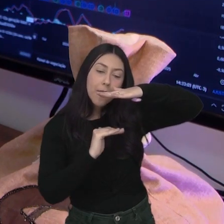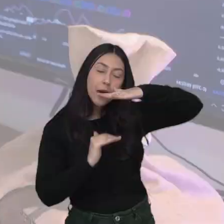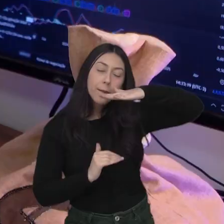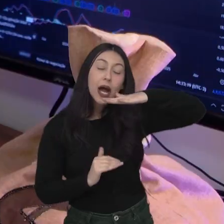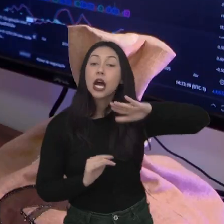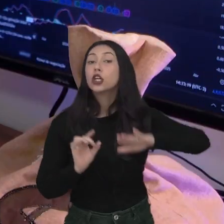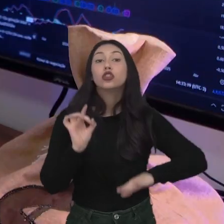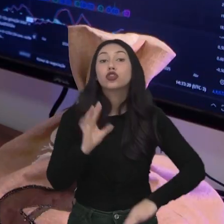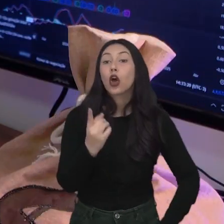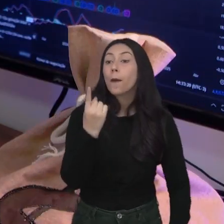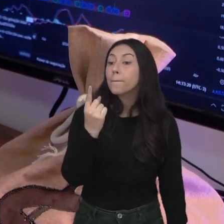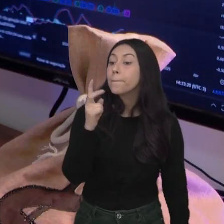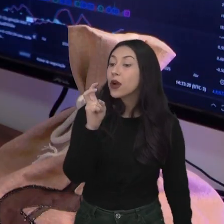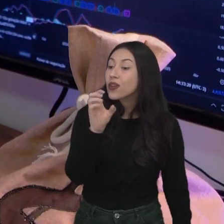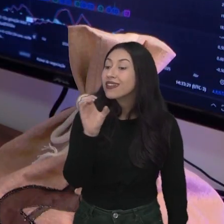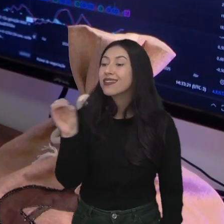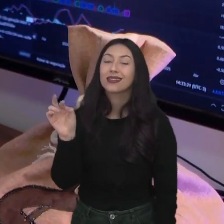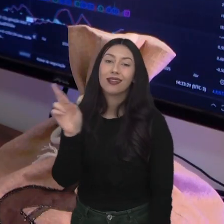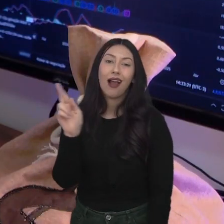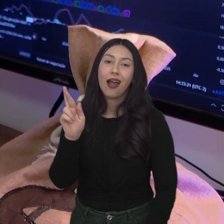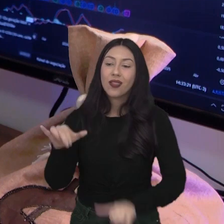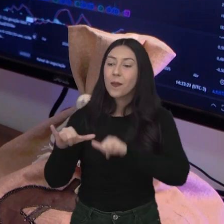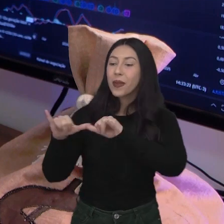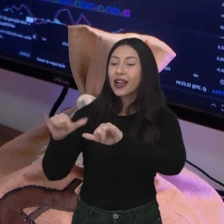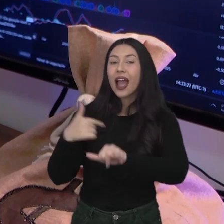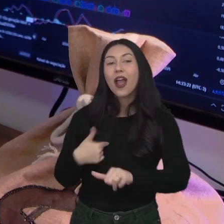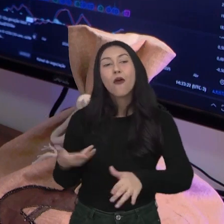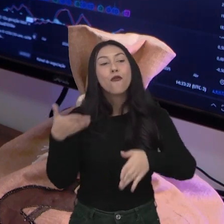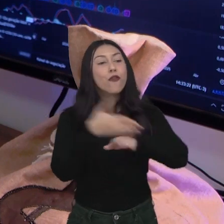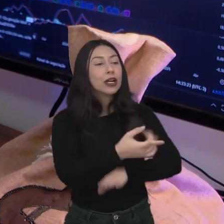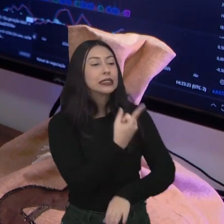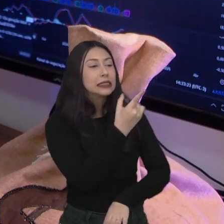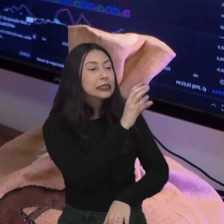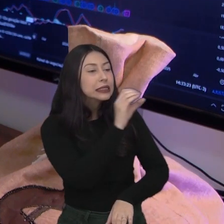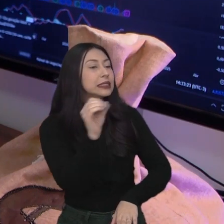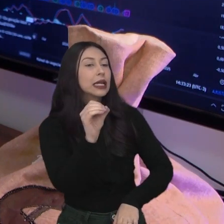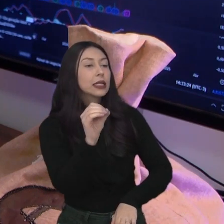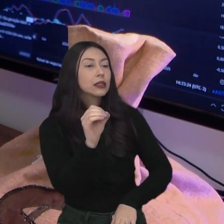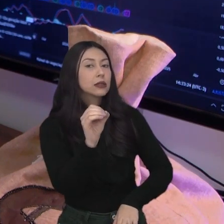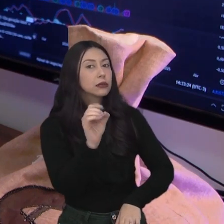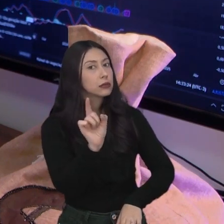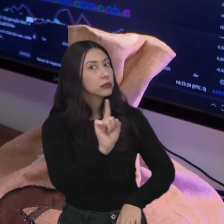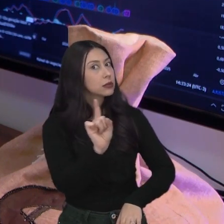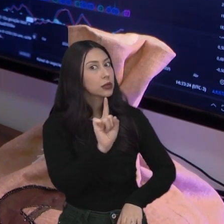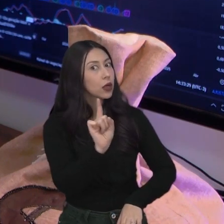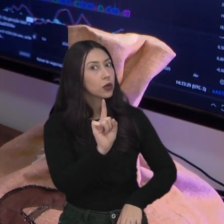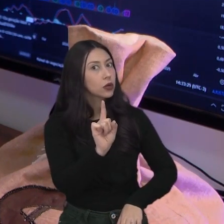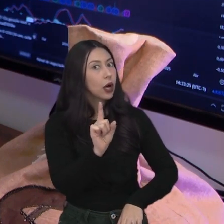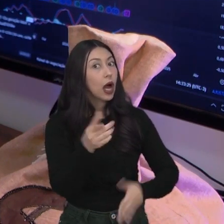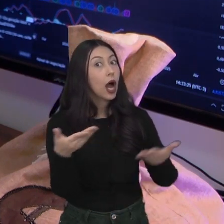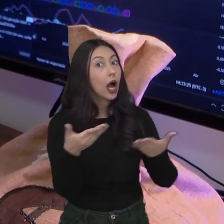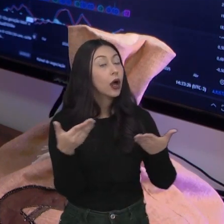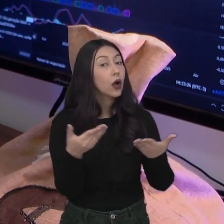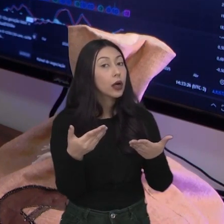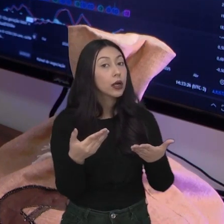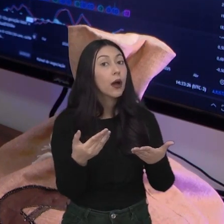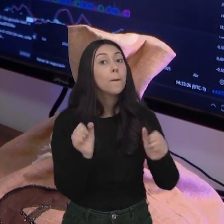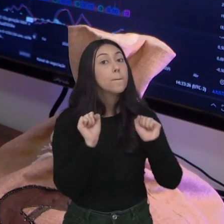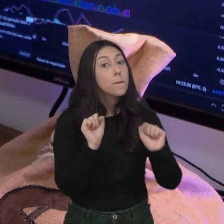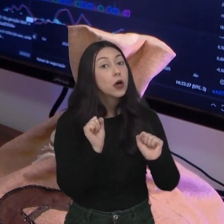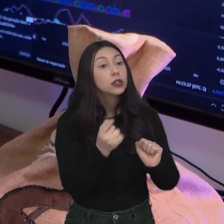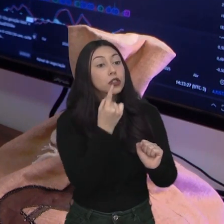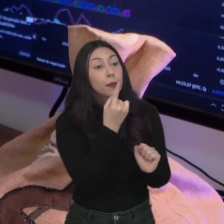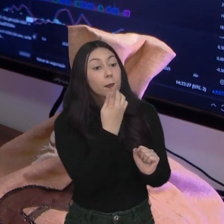desse valor. Determinei que eu vou utilizar R$ 1.500 de mercado. Tá, fui ao mercado e gastei 100. Não, eu não gastei 100. Na verdade, eu tenho